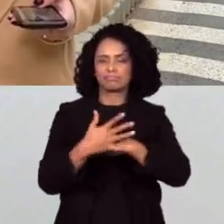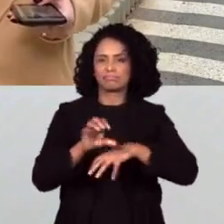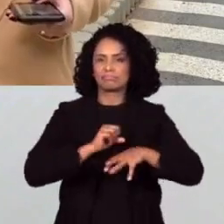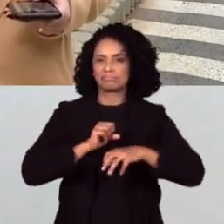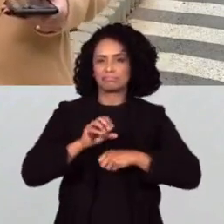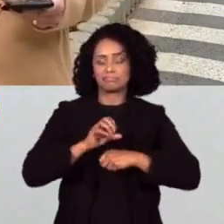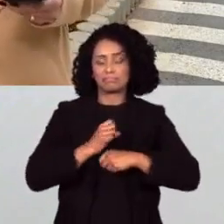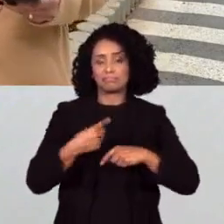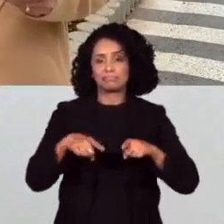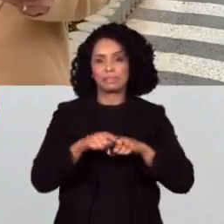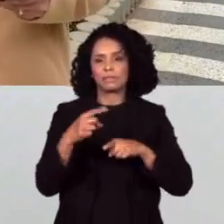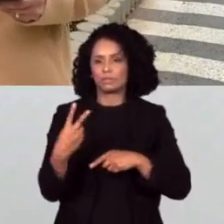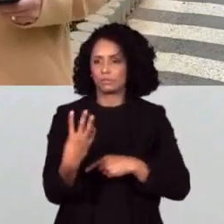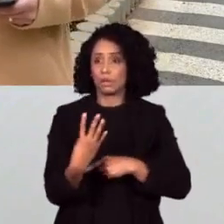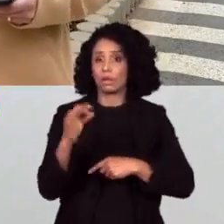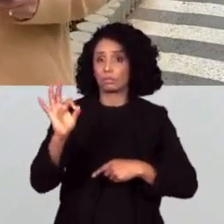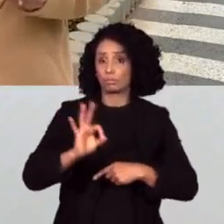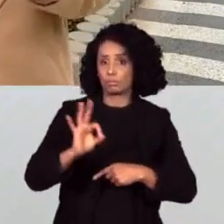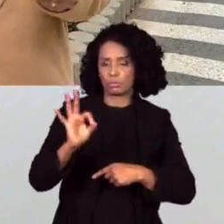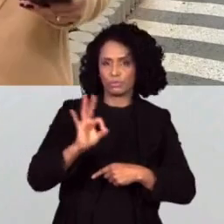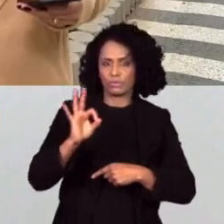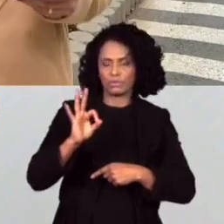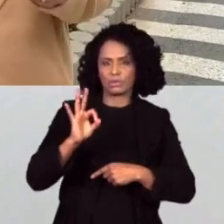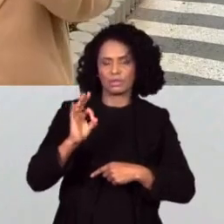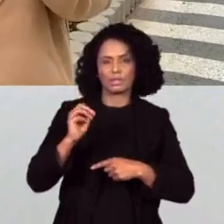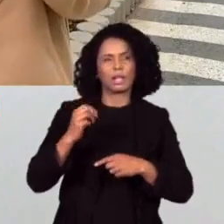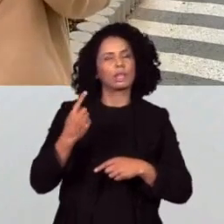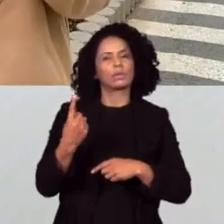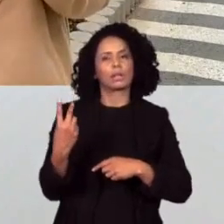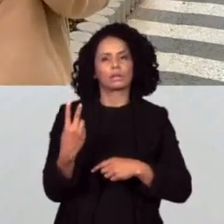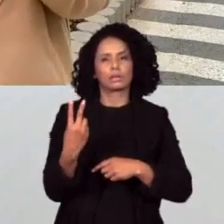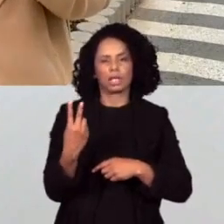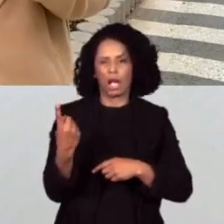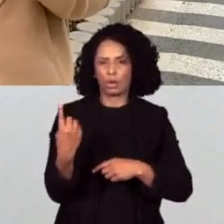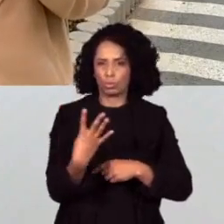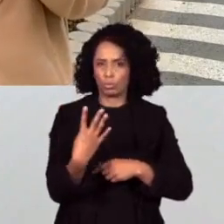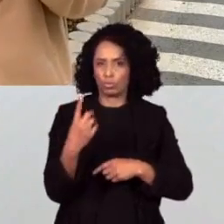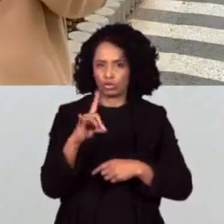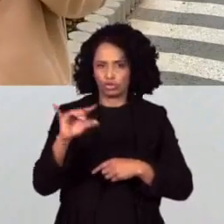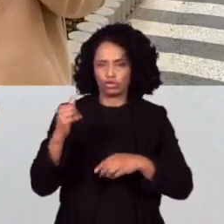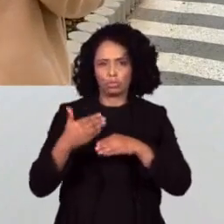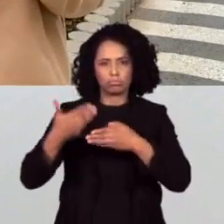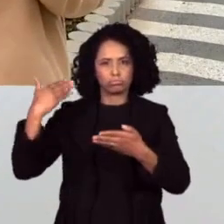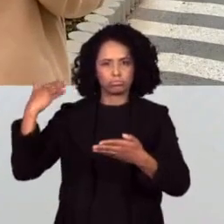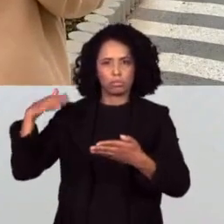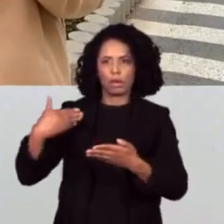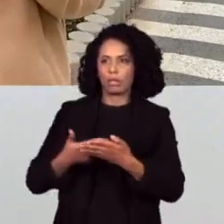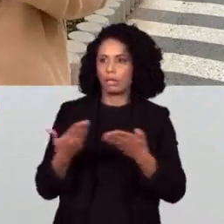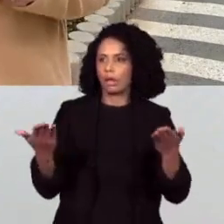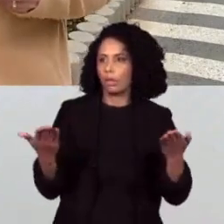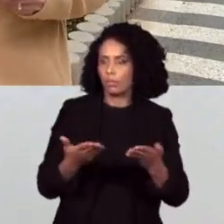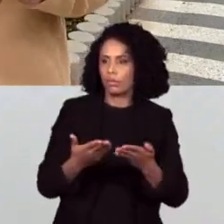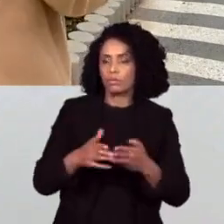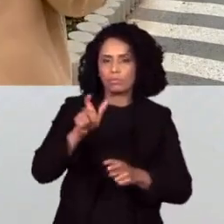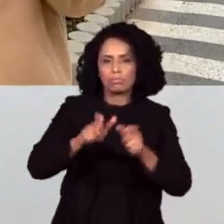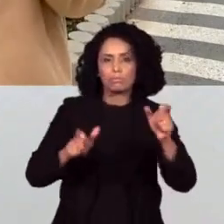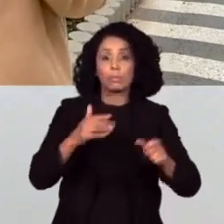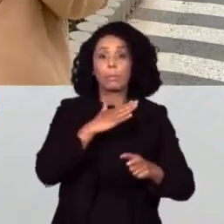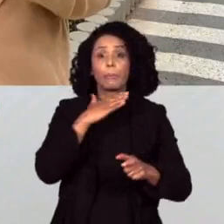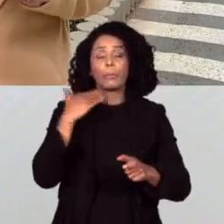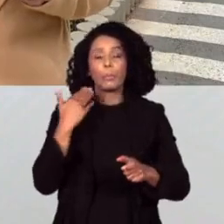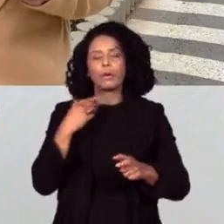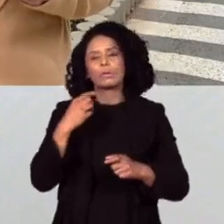de 24% em relação aos últimos 14 dias. E aí, com isso, a média móvel de mortes ficou